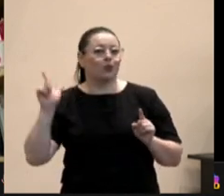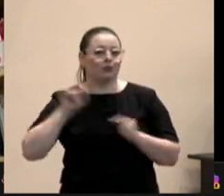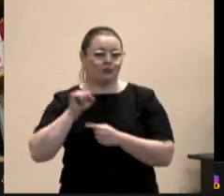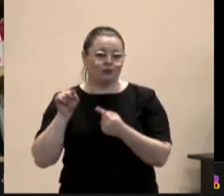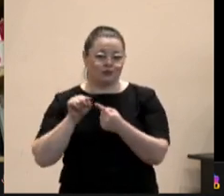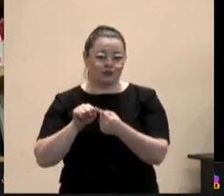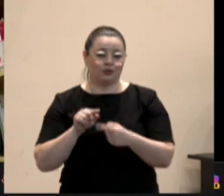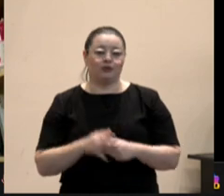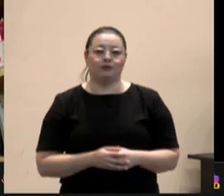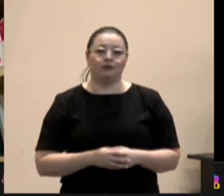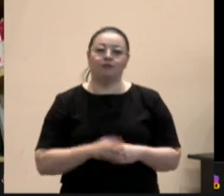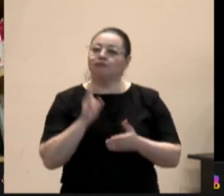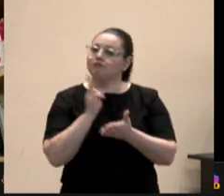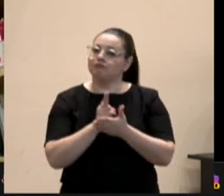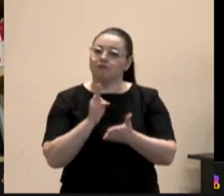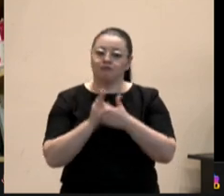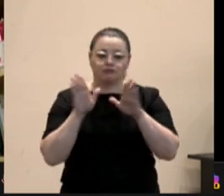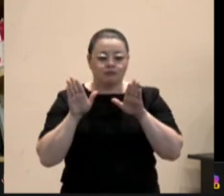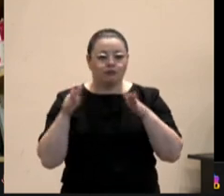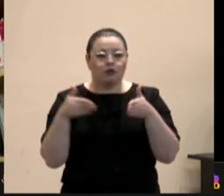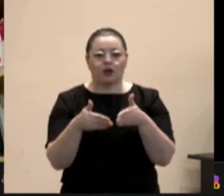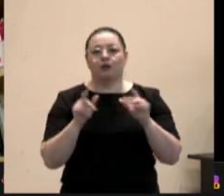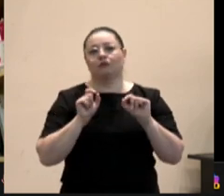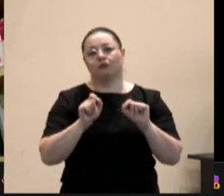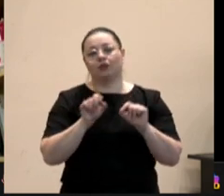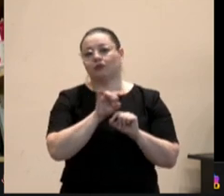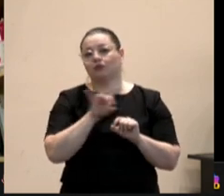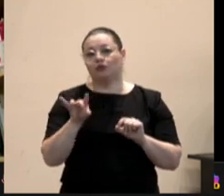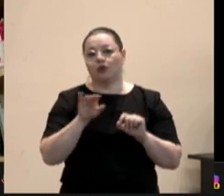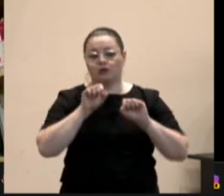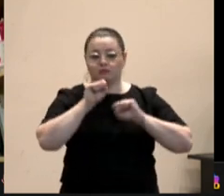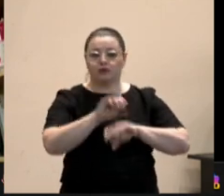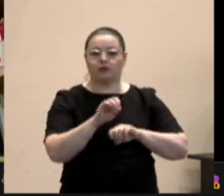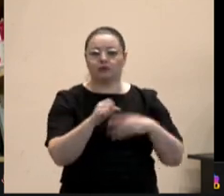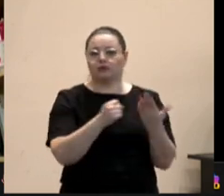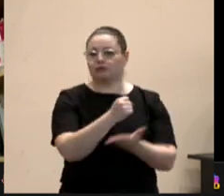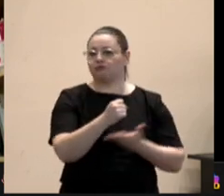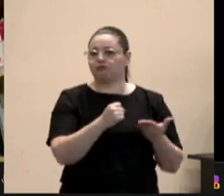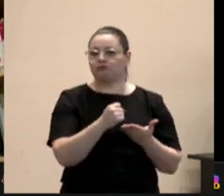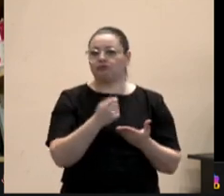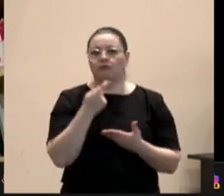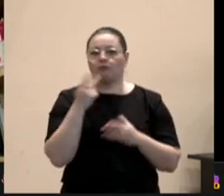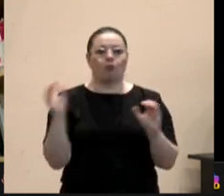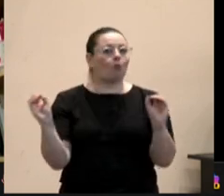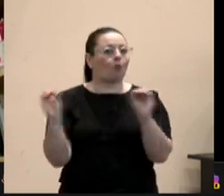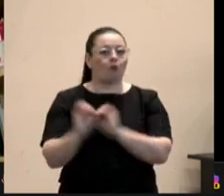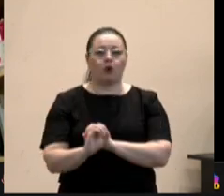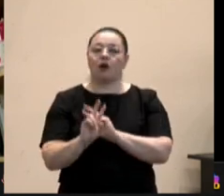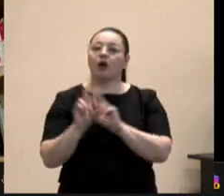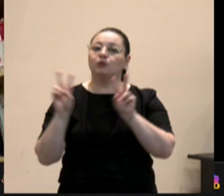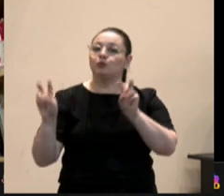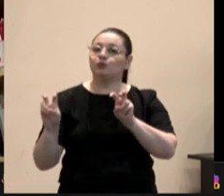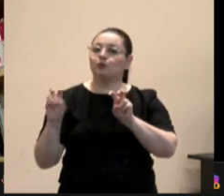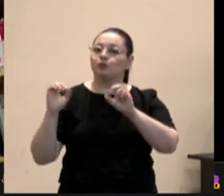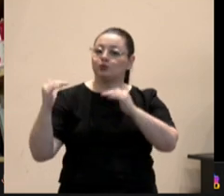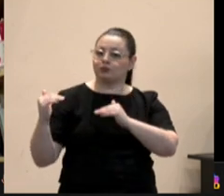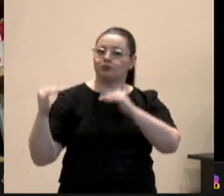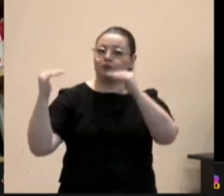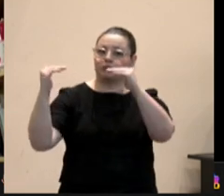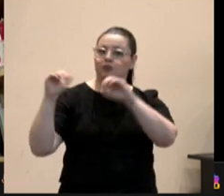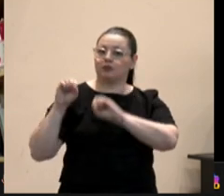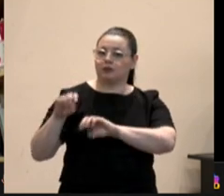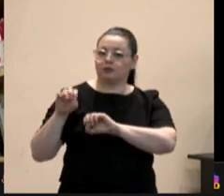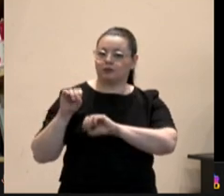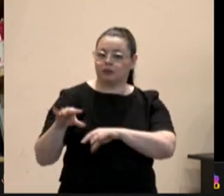mas sempre focado na educação básica, não trata do ensino superior e tem mais clareza de qual é